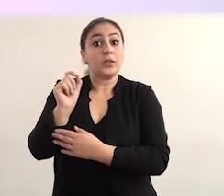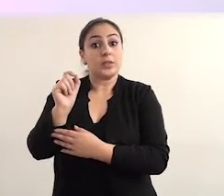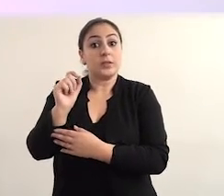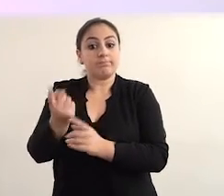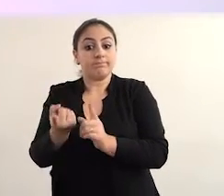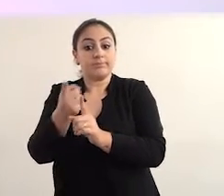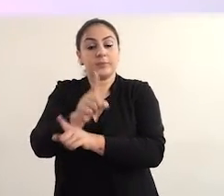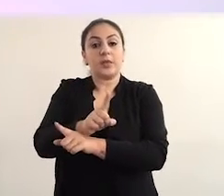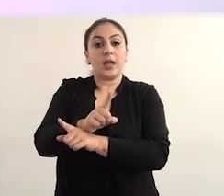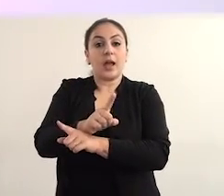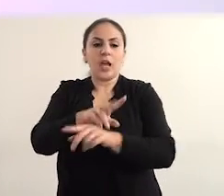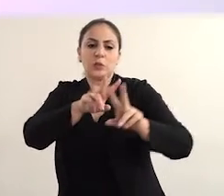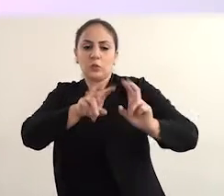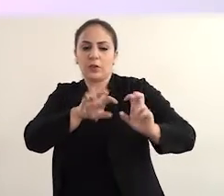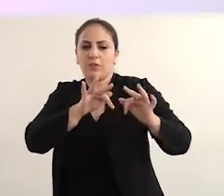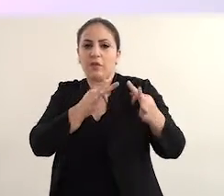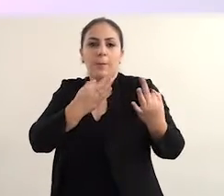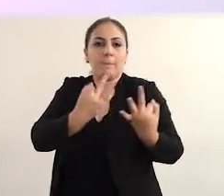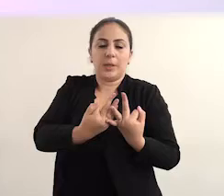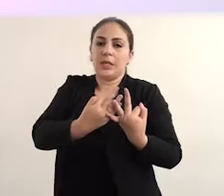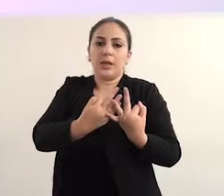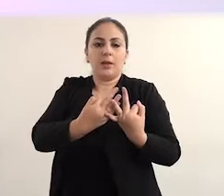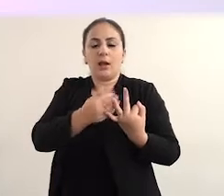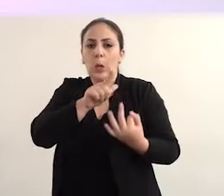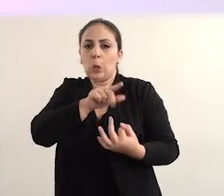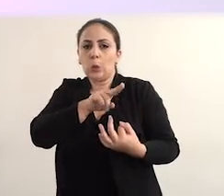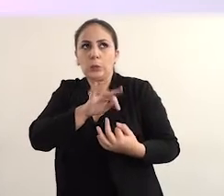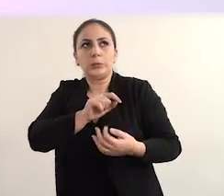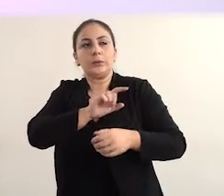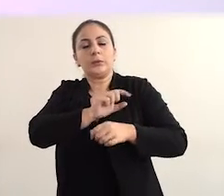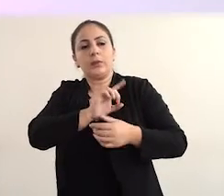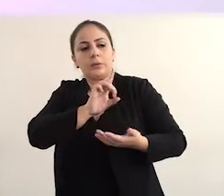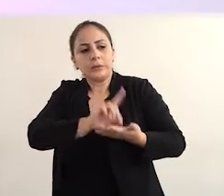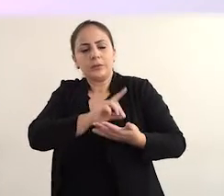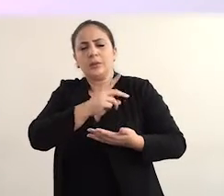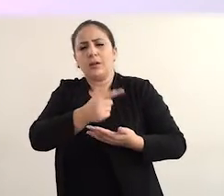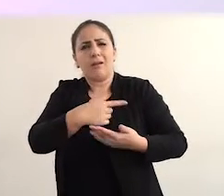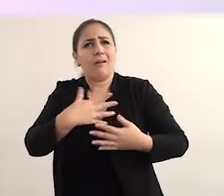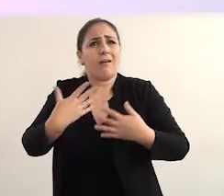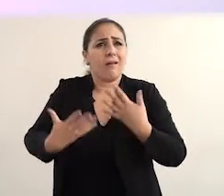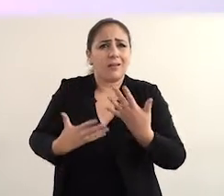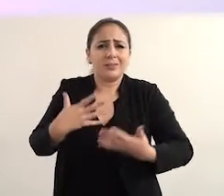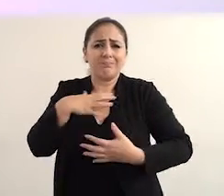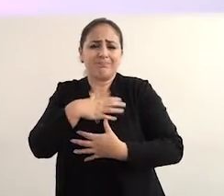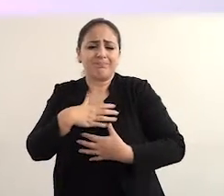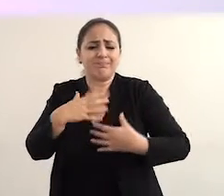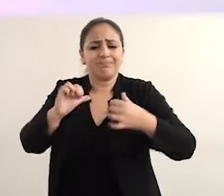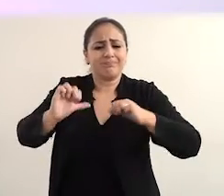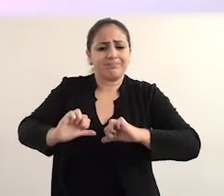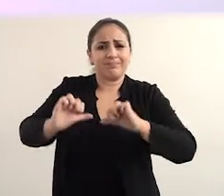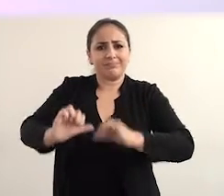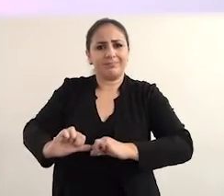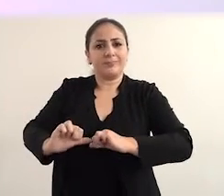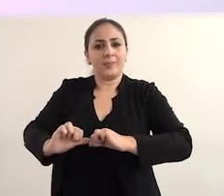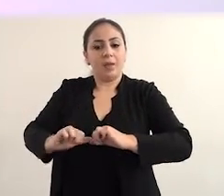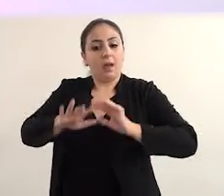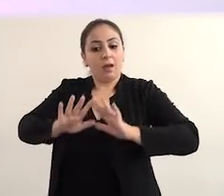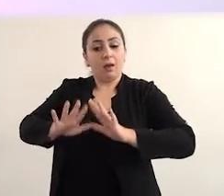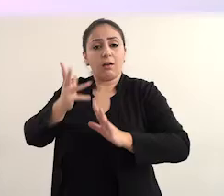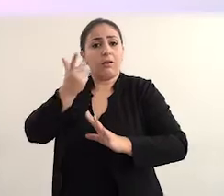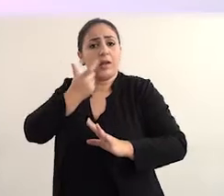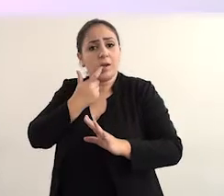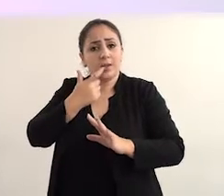contrário disso, é a questão da família ficar nesse luto, nessa questão de que, e agora, o que eu vou fazer? E deixa a